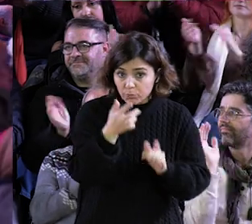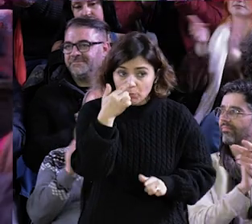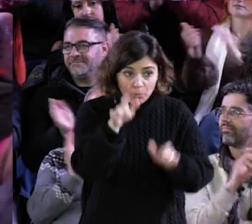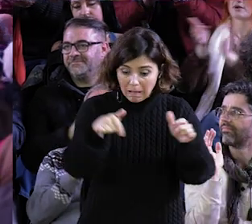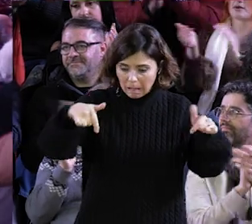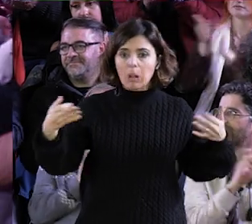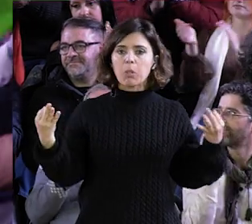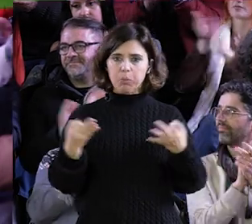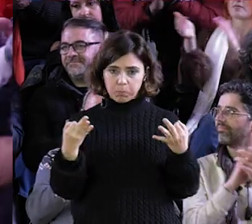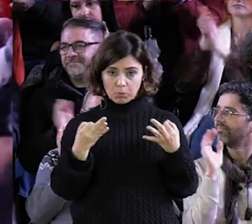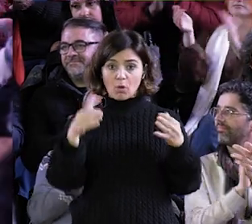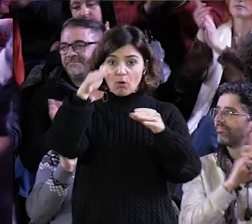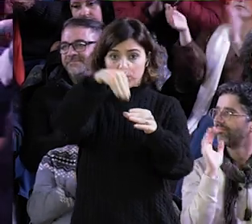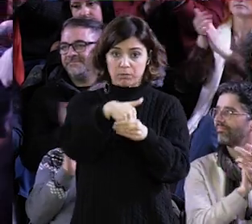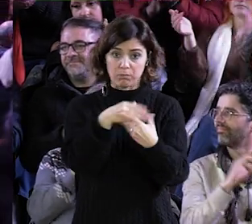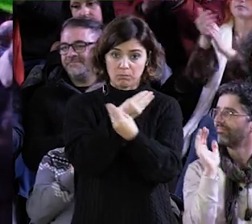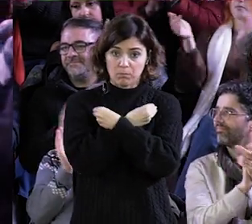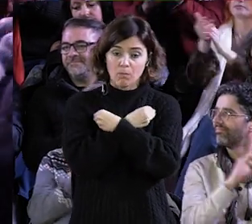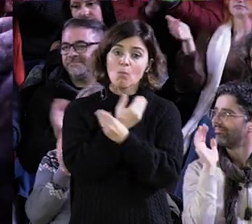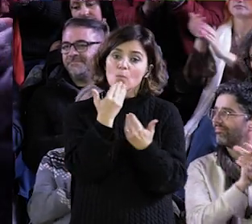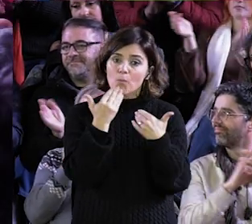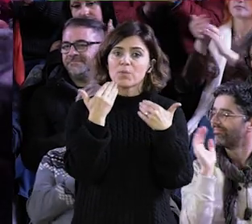do Porto, muito obrigada.